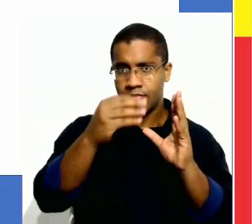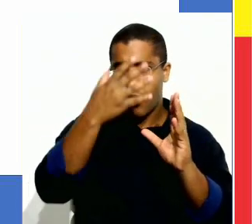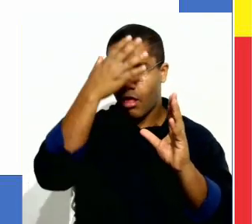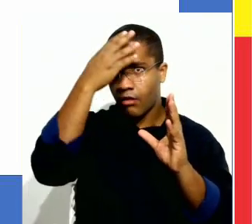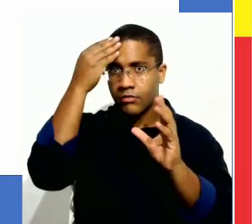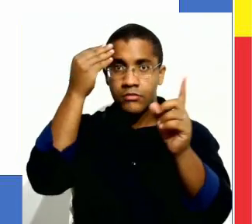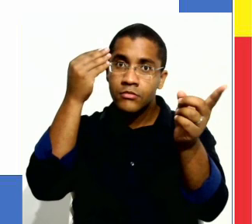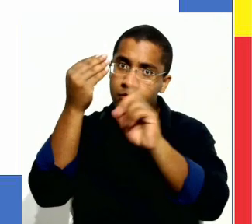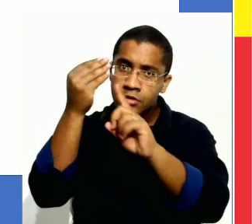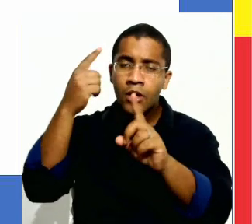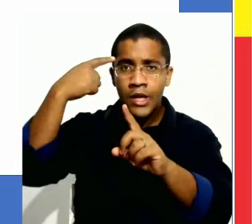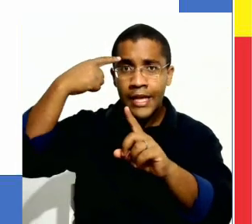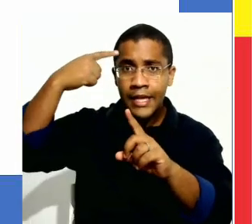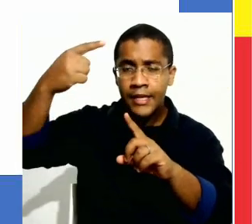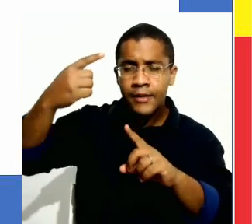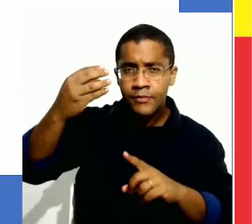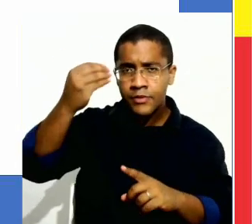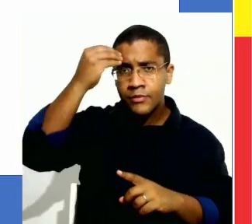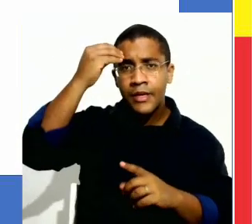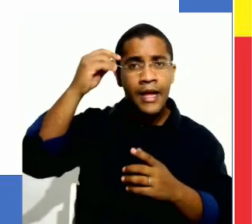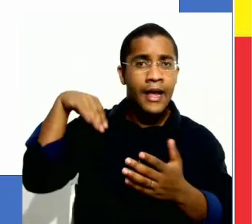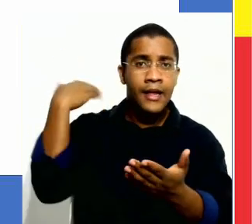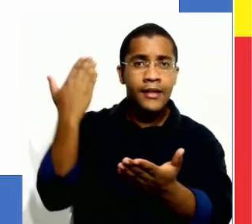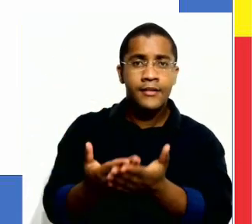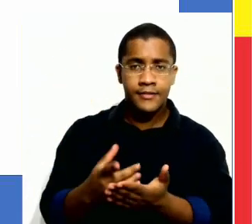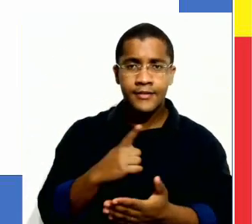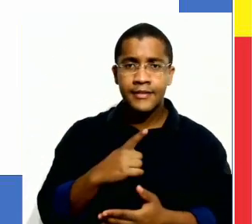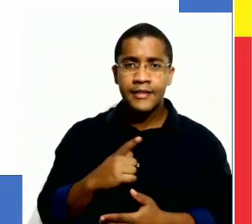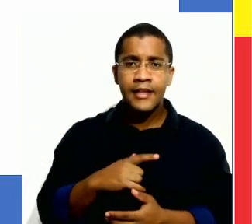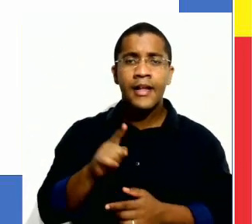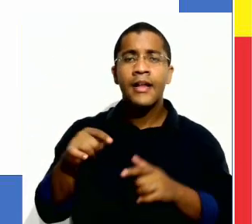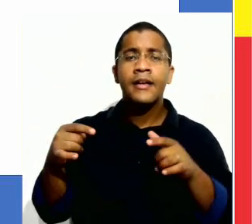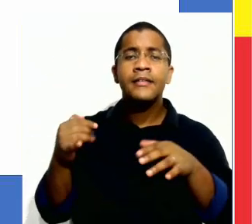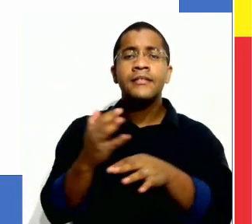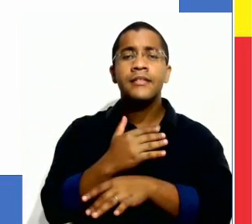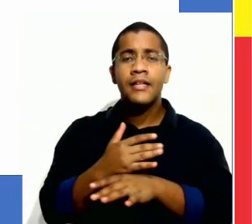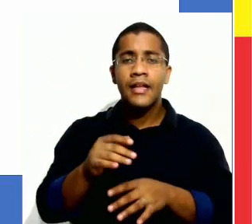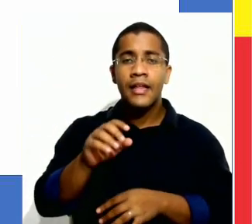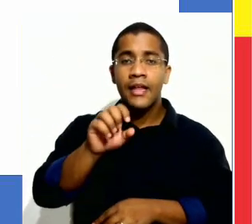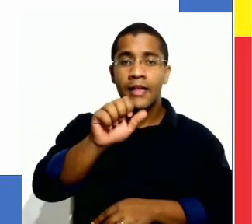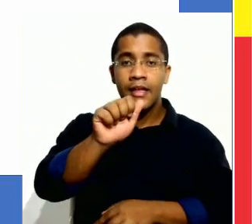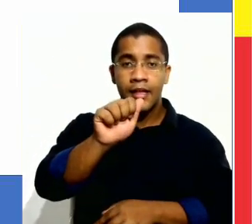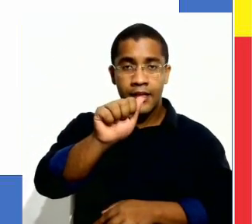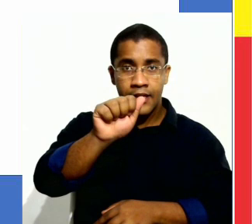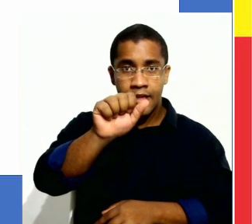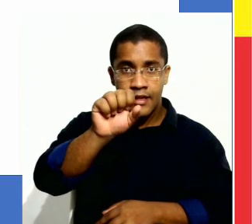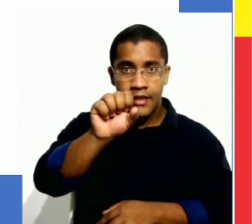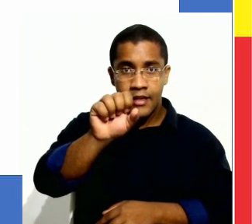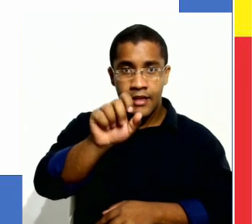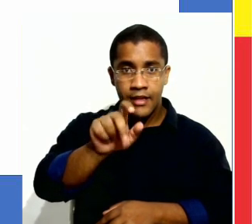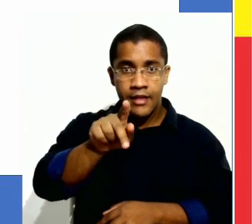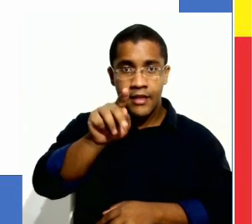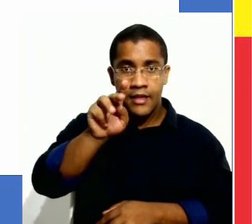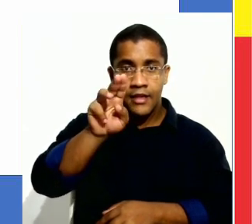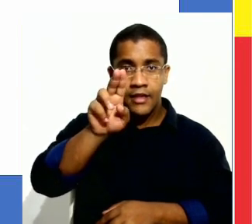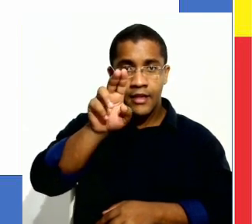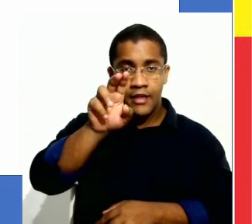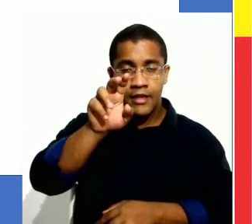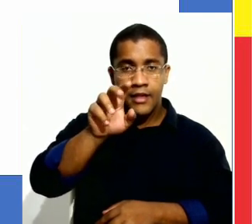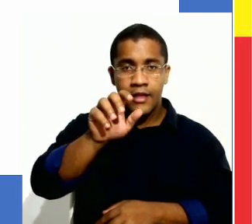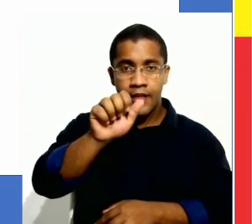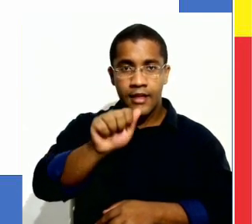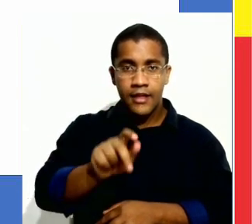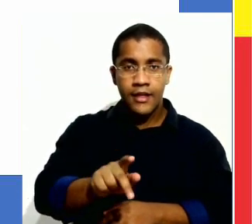Atualmente, a cidade de Aksum e Lalibela são cidades sagradas para